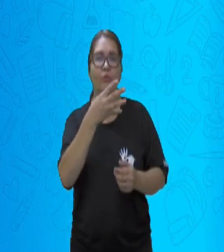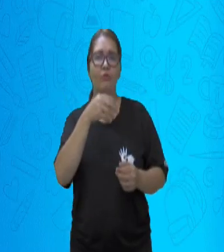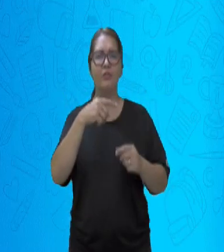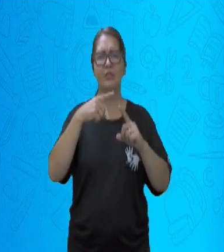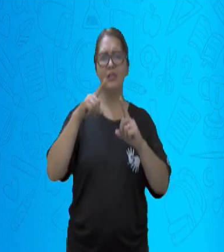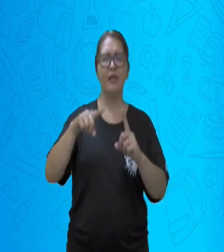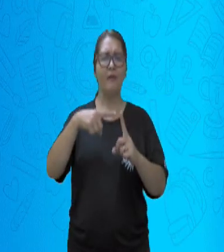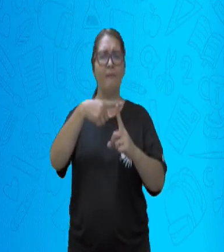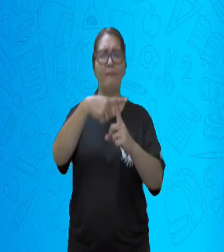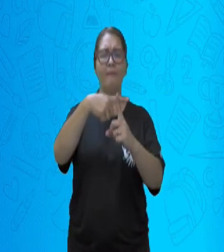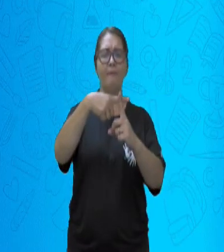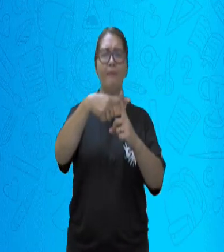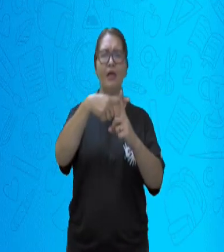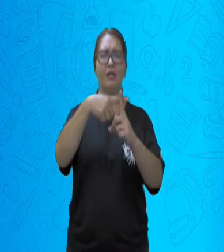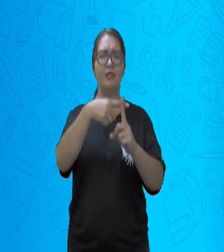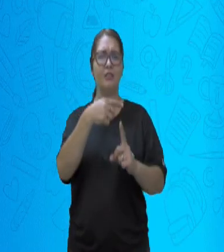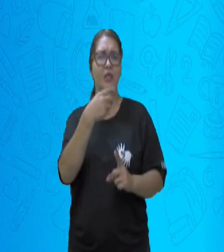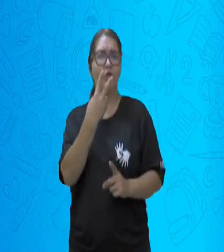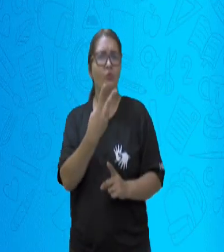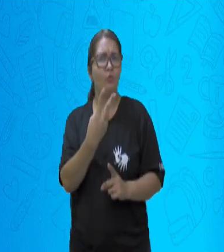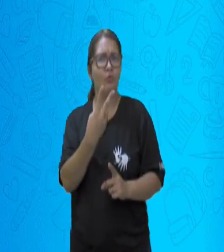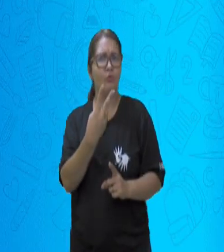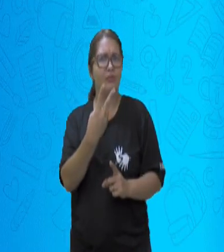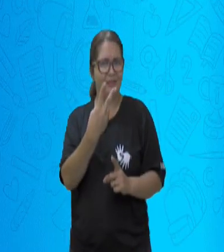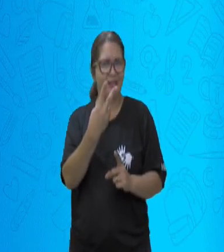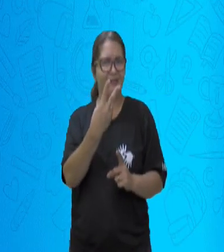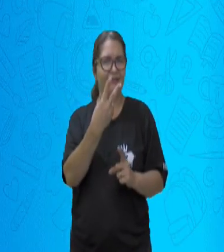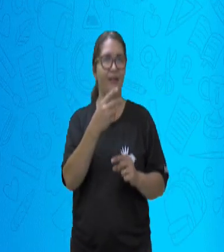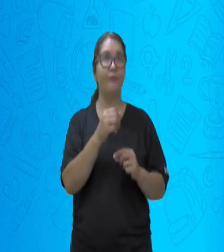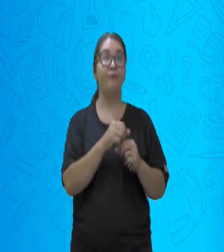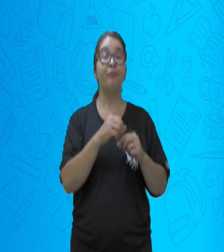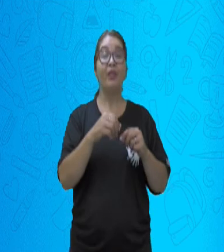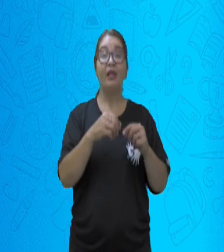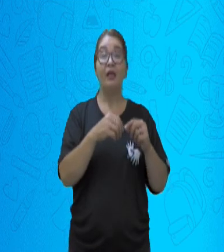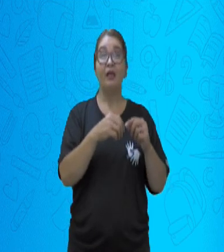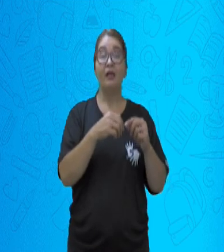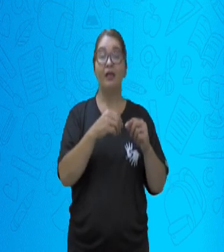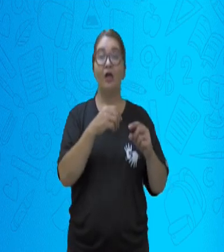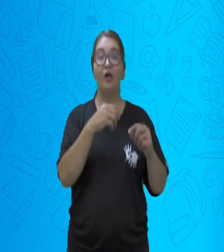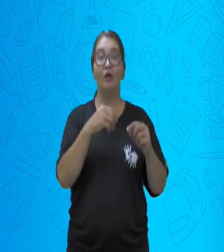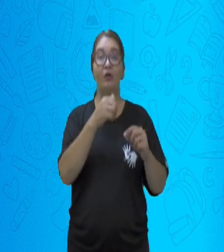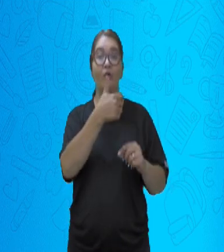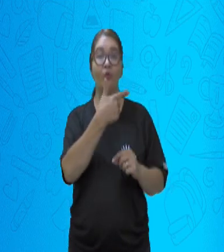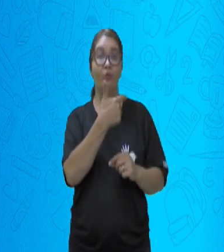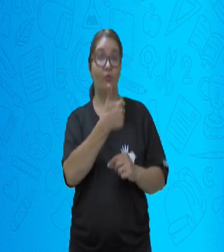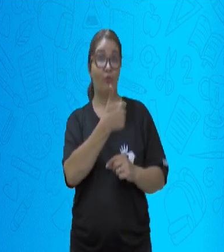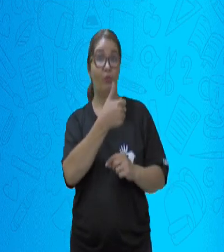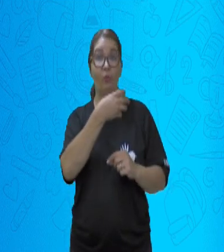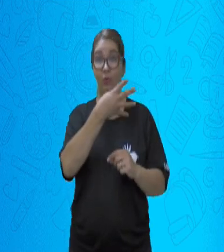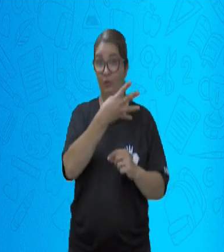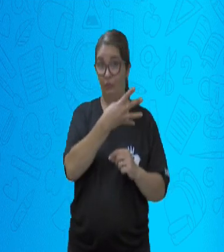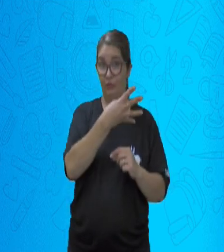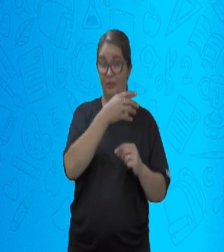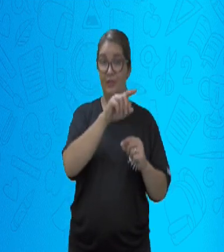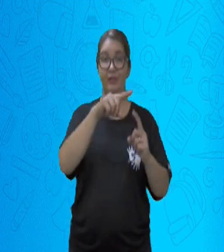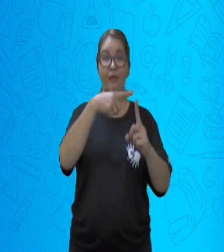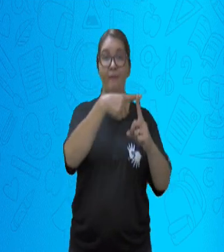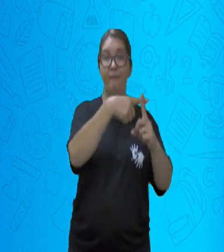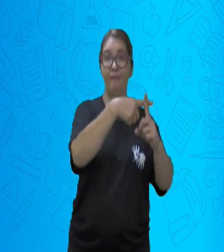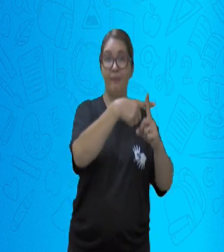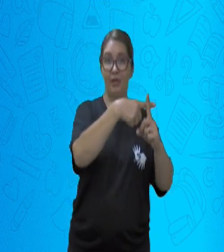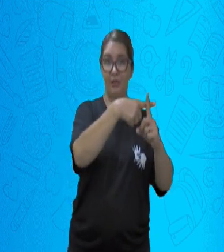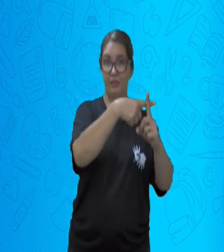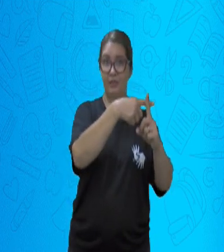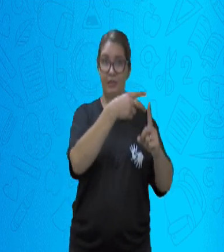2. Montando a operação, nós temos a situação: 14 mais 2. Nós